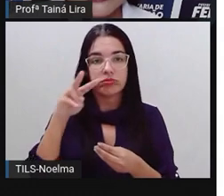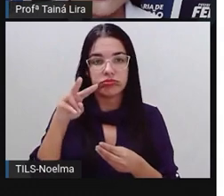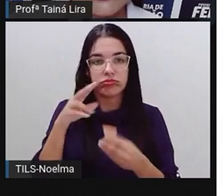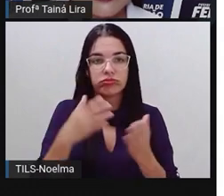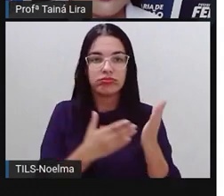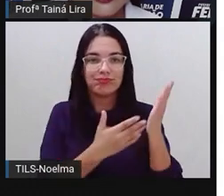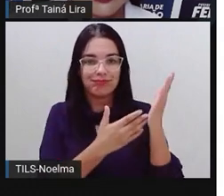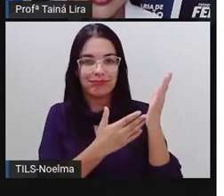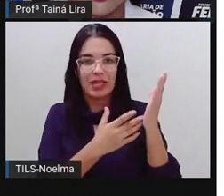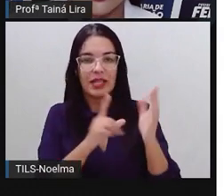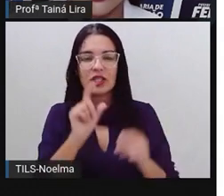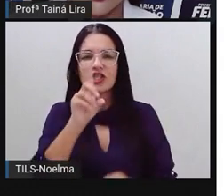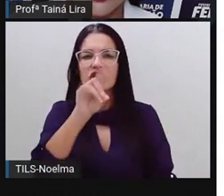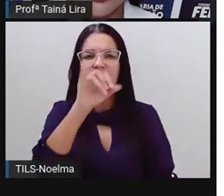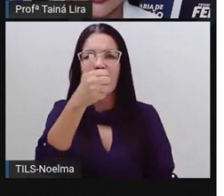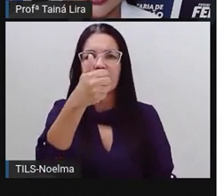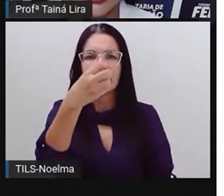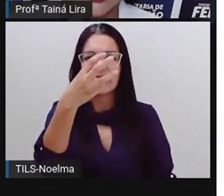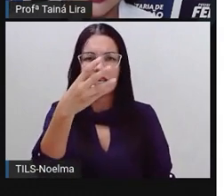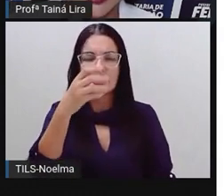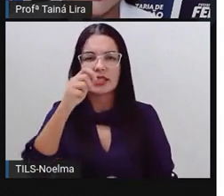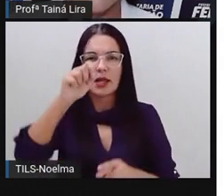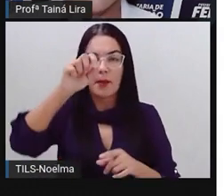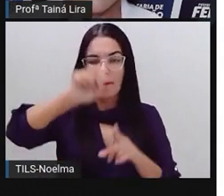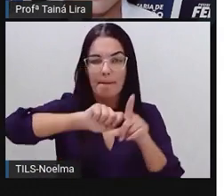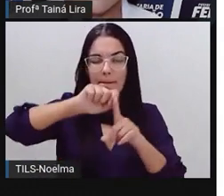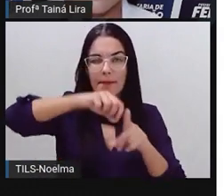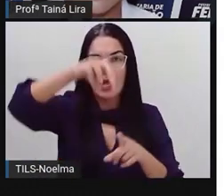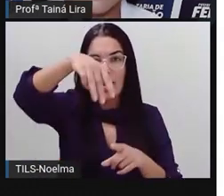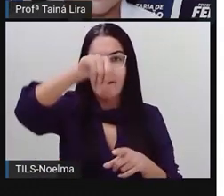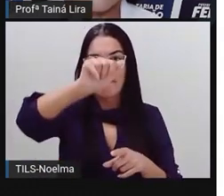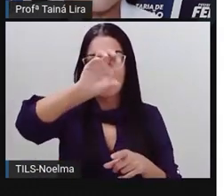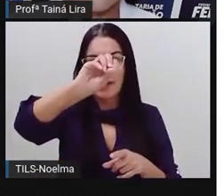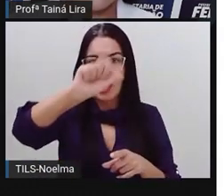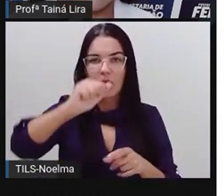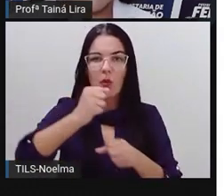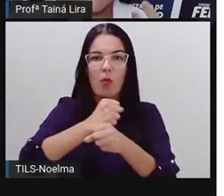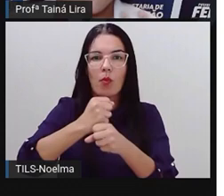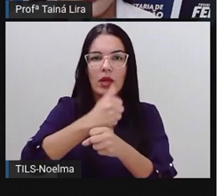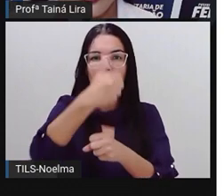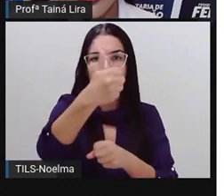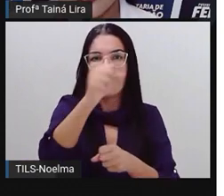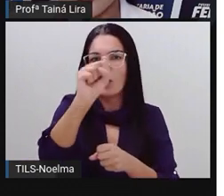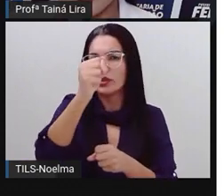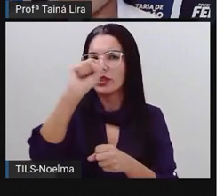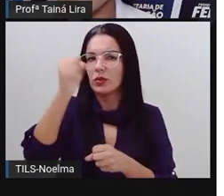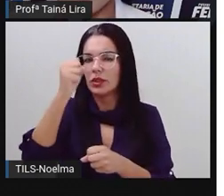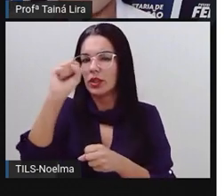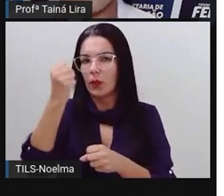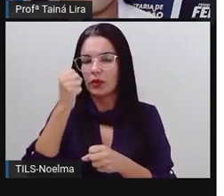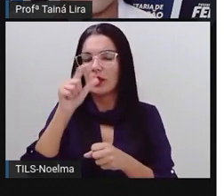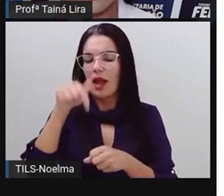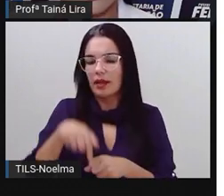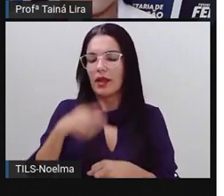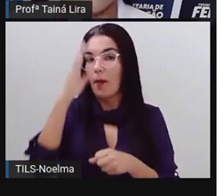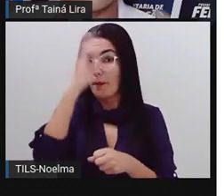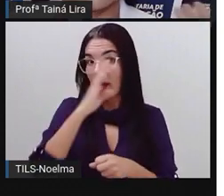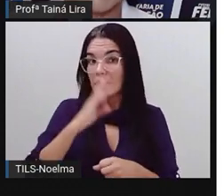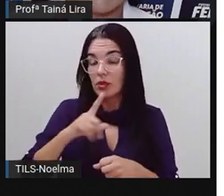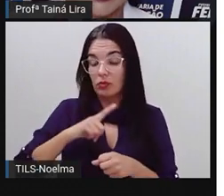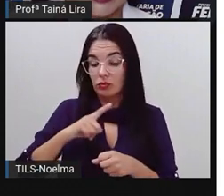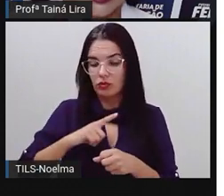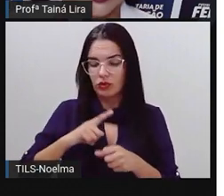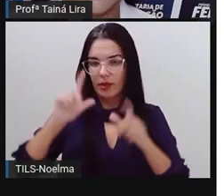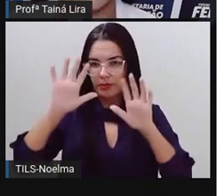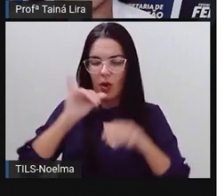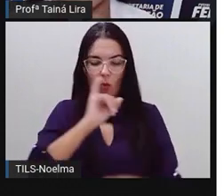em Treze de Maio de 1888 é a gente tinha uma princesa o Brasil né também tinha